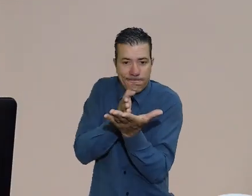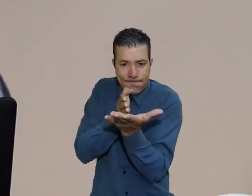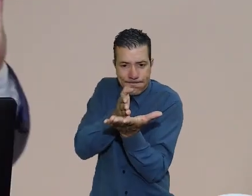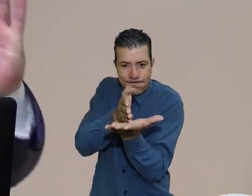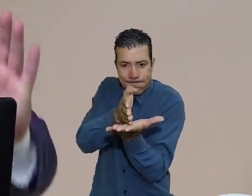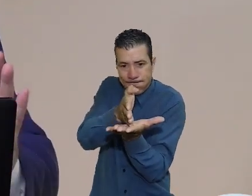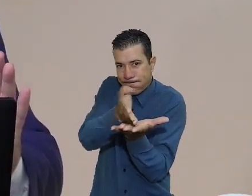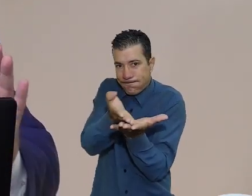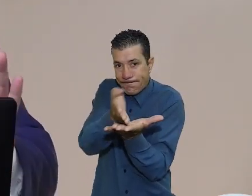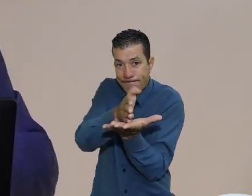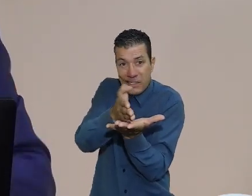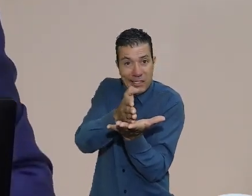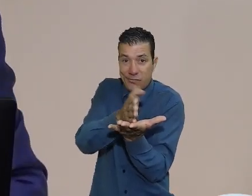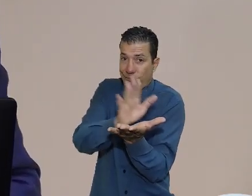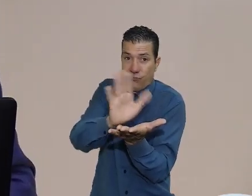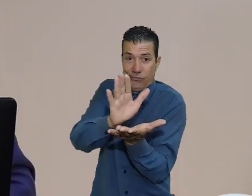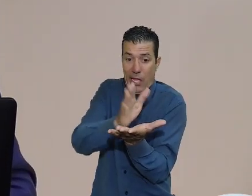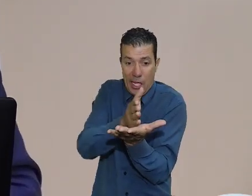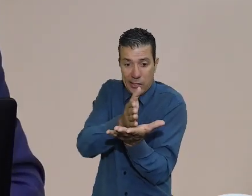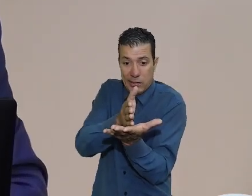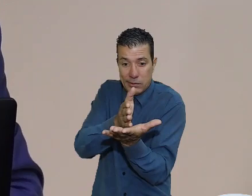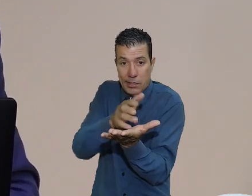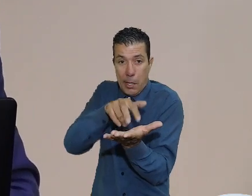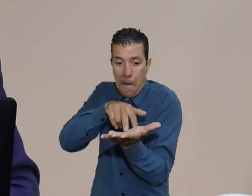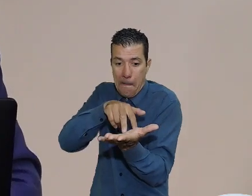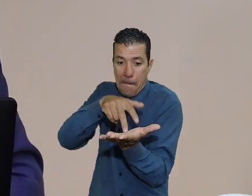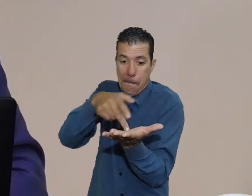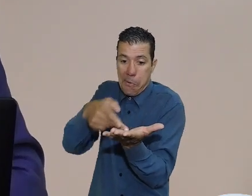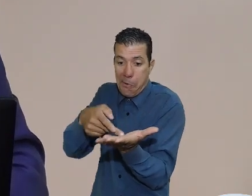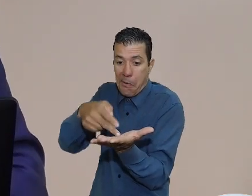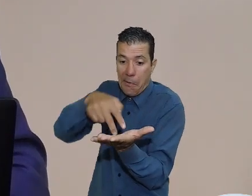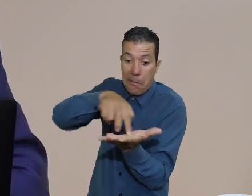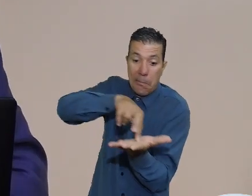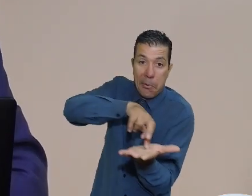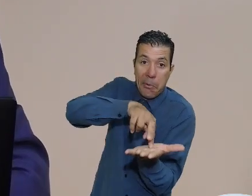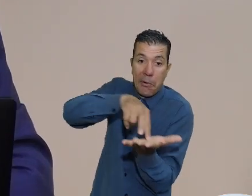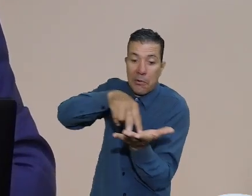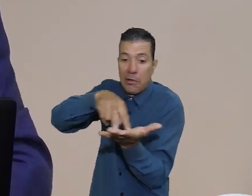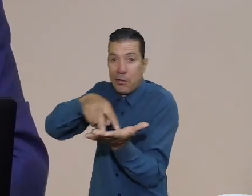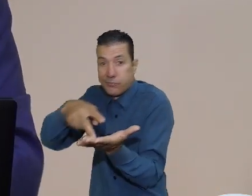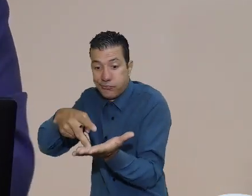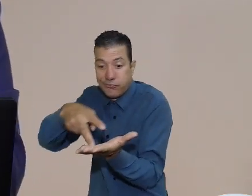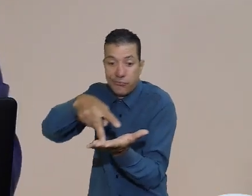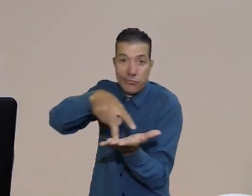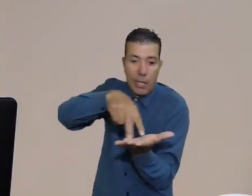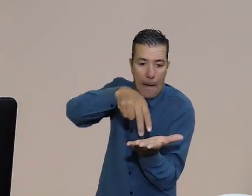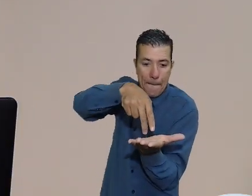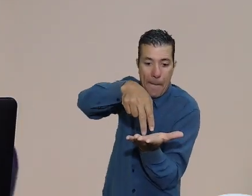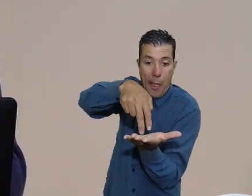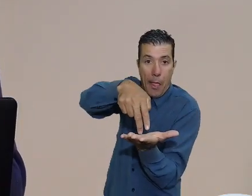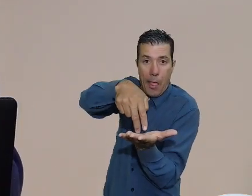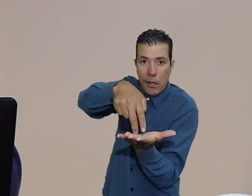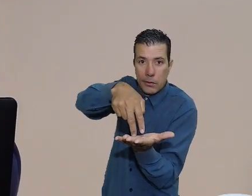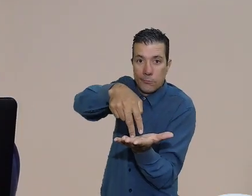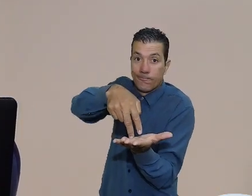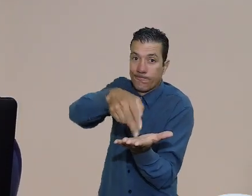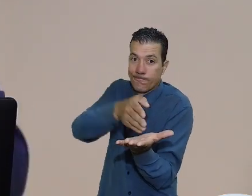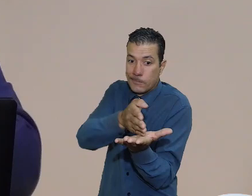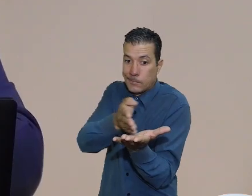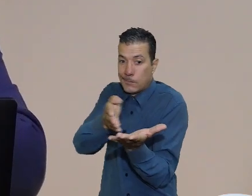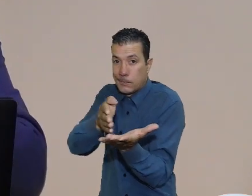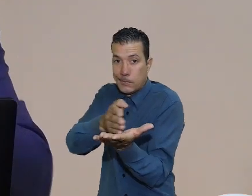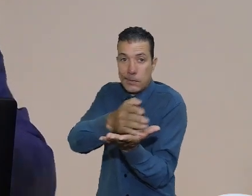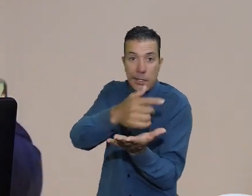nós não podemos ficar neutros. Cada passo exige de nós uma decisão. Nós estudamos hoje os sete selos